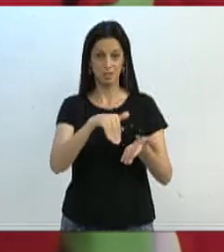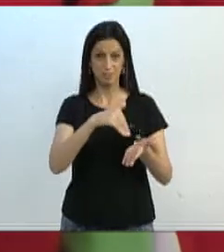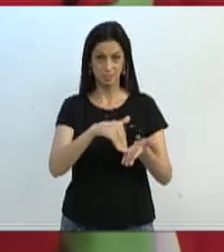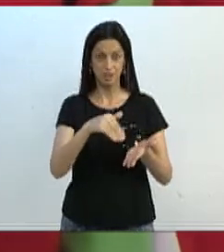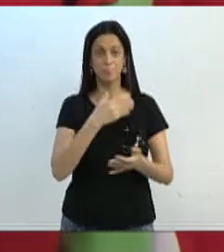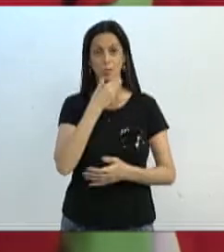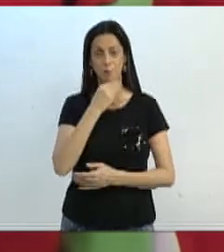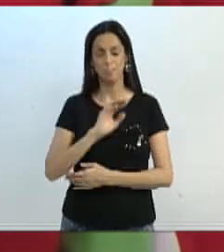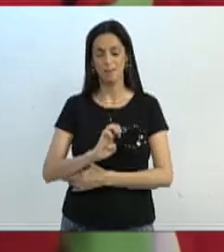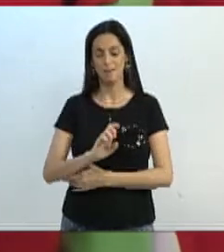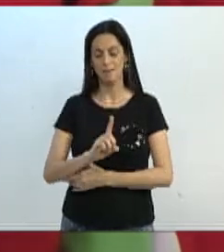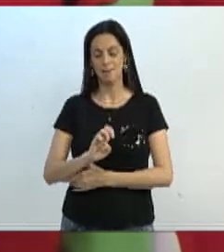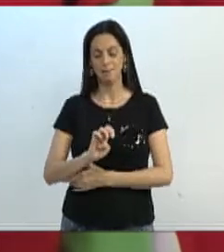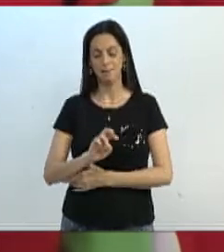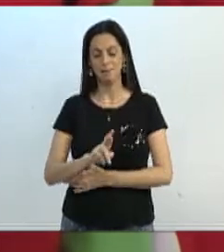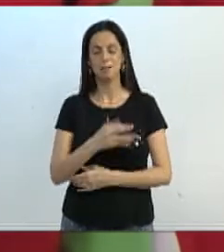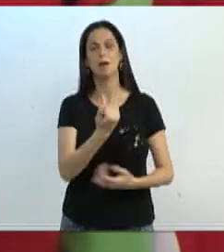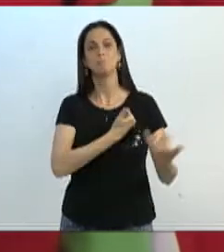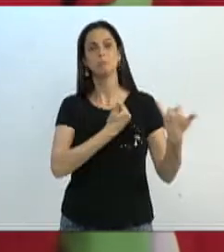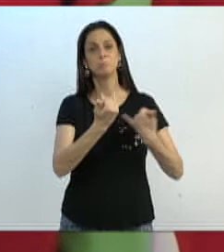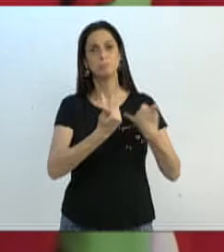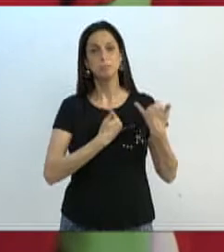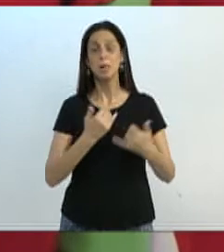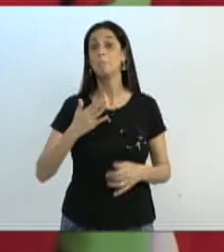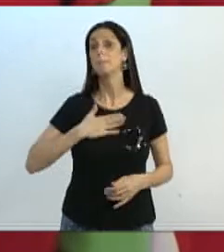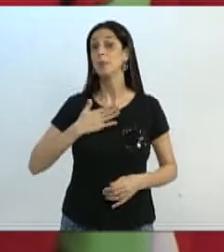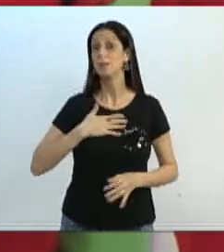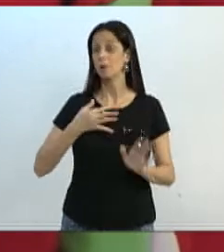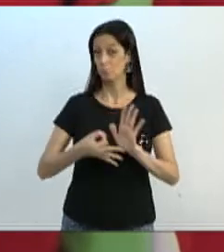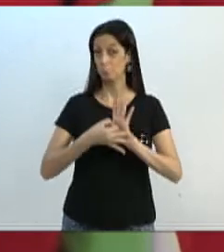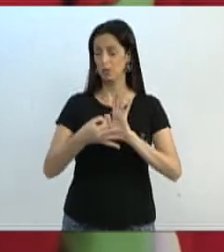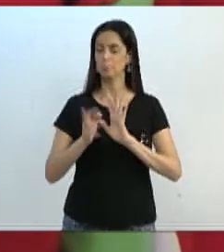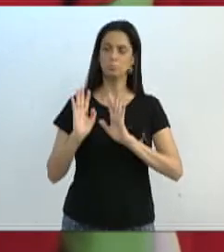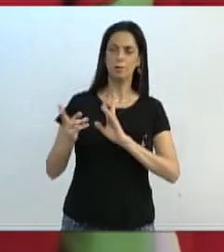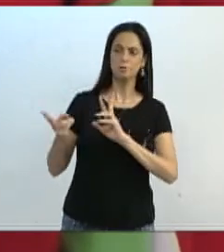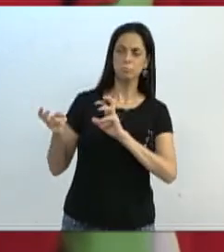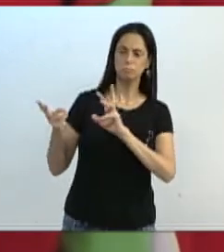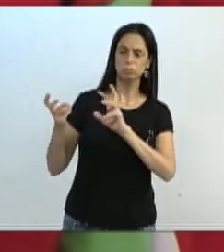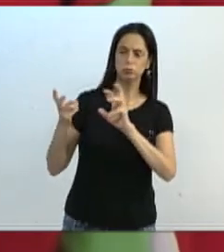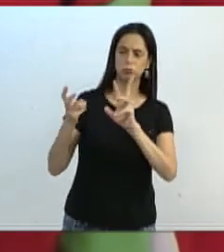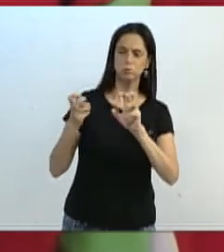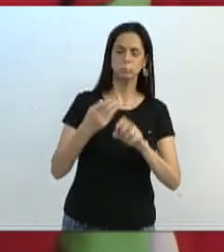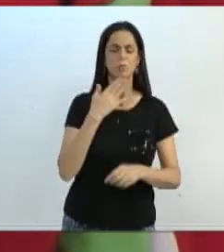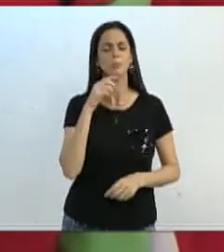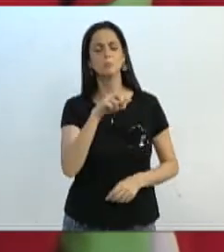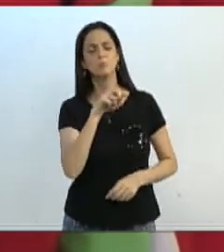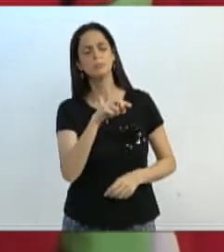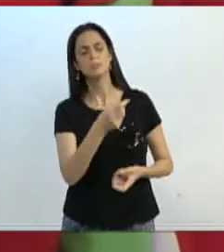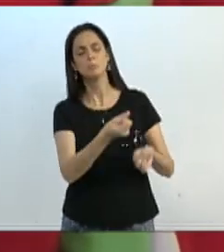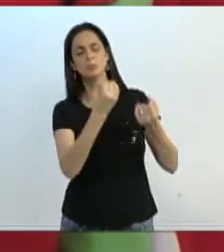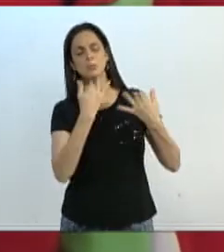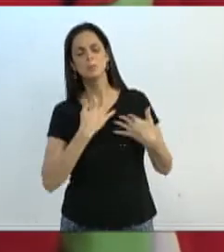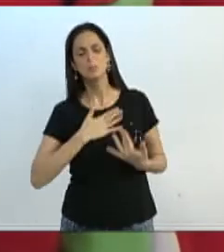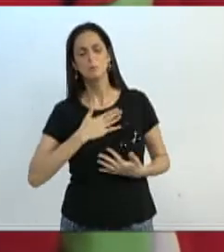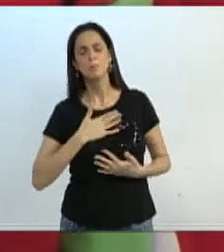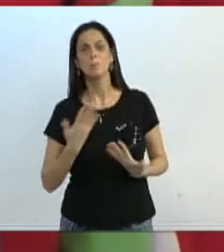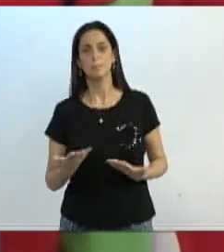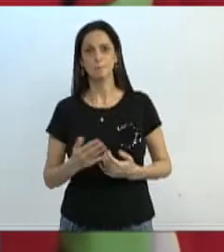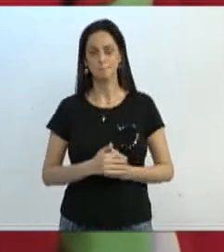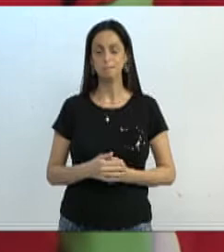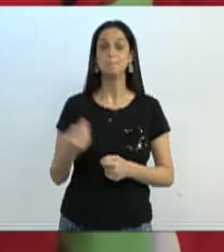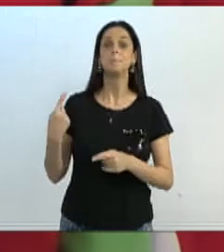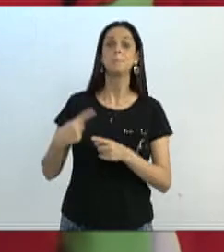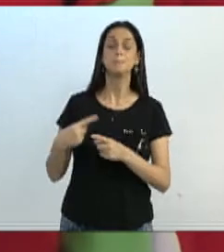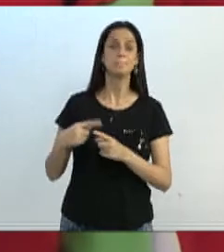Éder, pudesse trazer algumas informações, são observações minhas, né, minhas pessoais, com relação ao